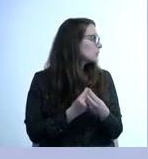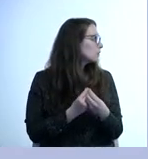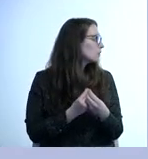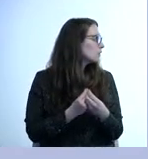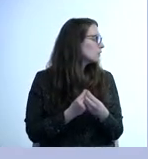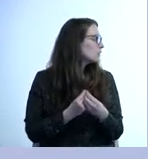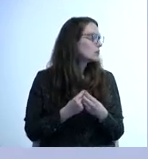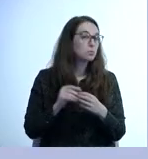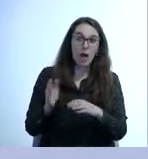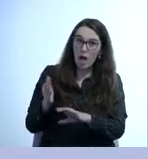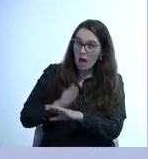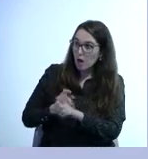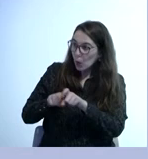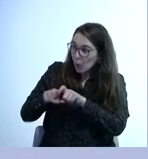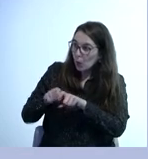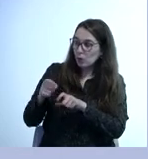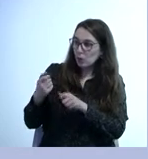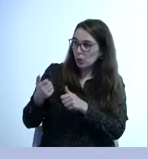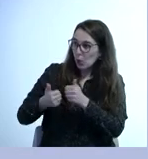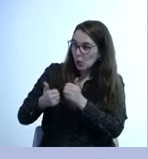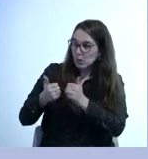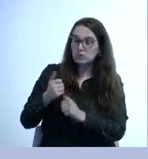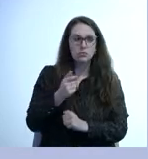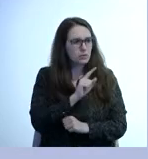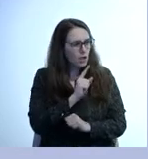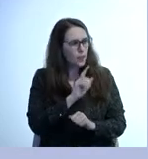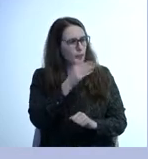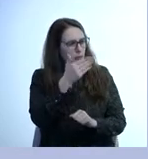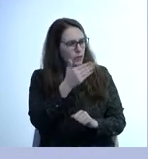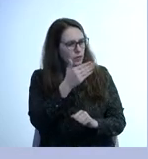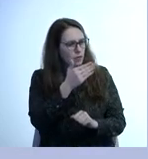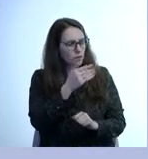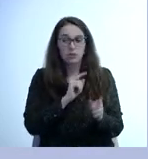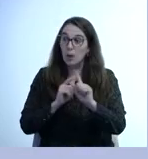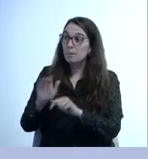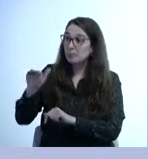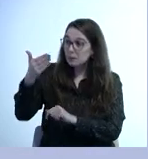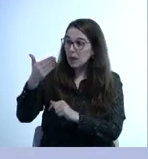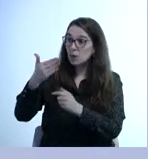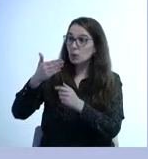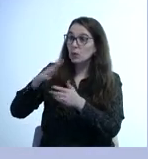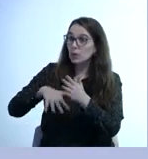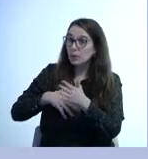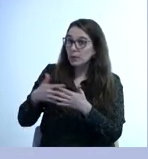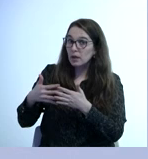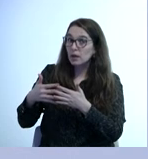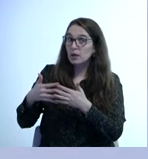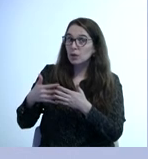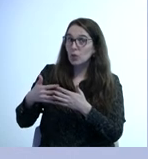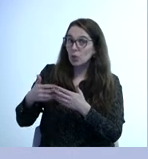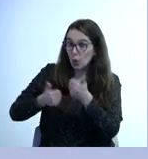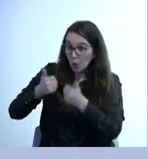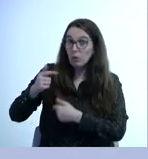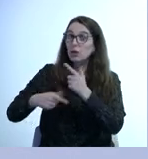era o plano. Exatamente. Não, primeiro é o edifício da... Não, primeiro era o plano de urbanização, é que concorremos e ganhamos.